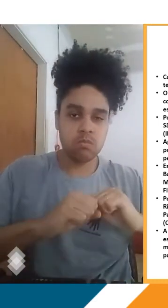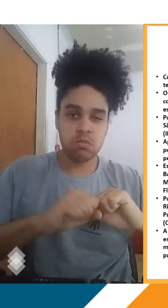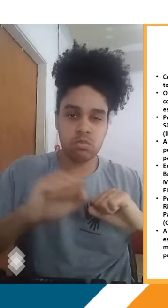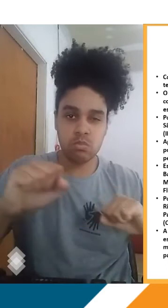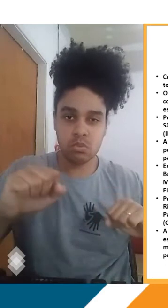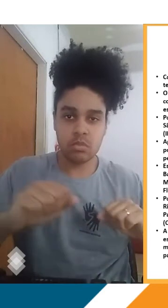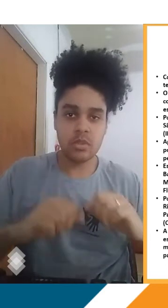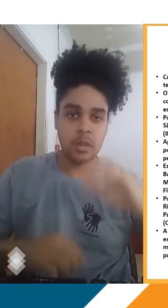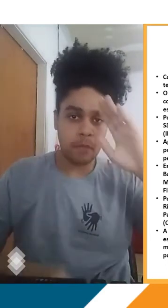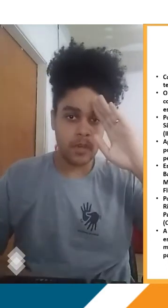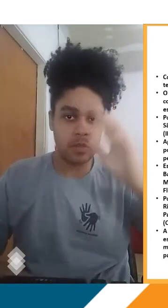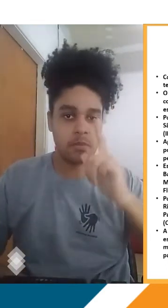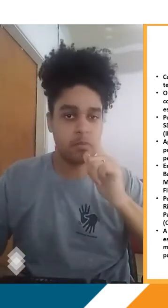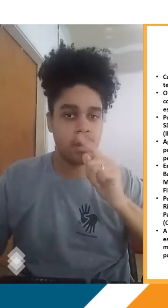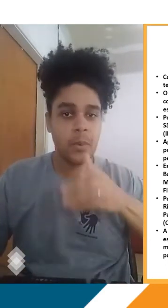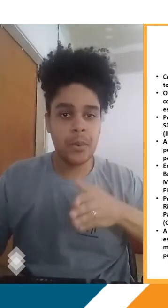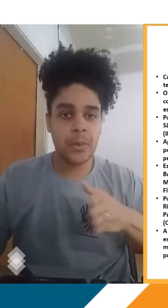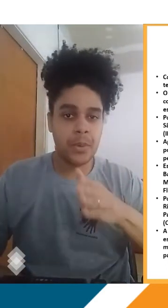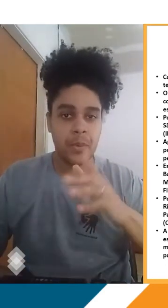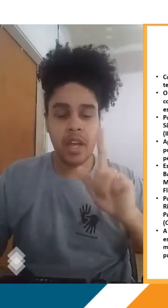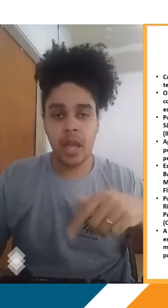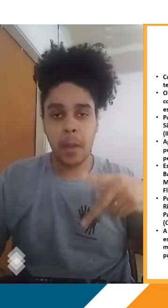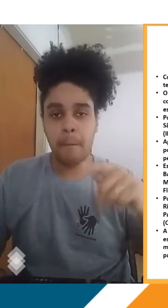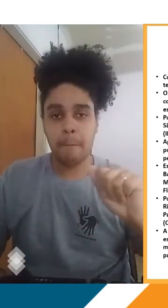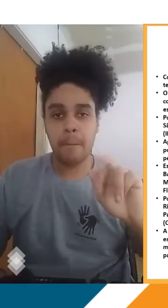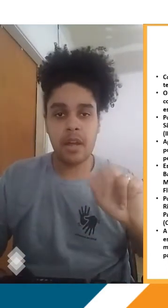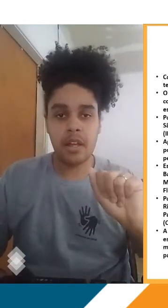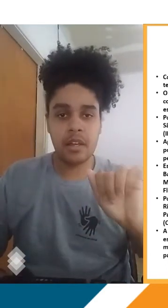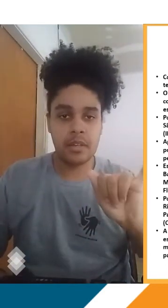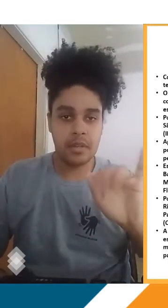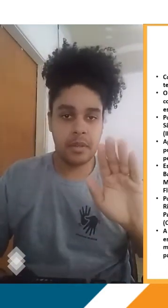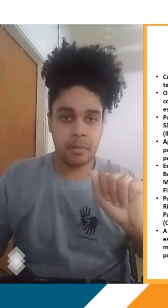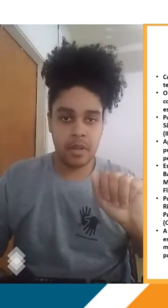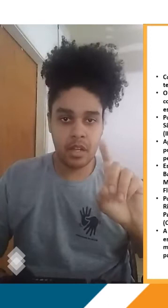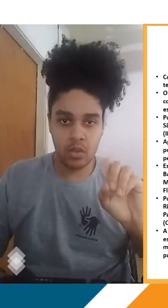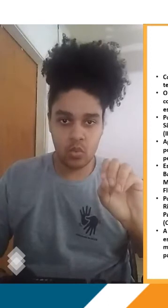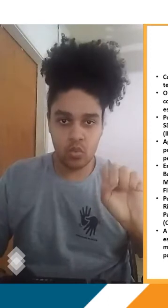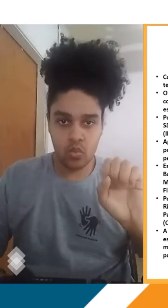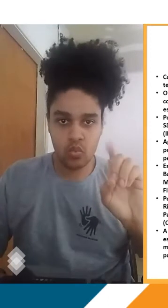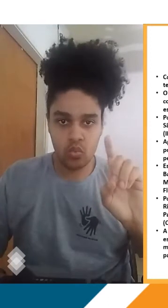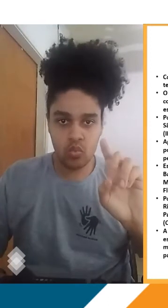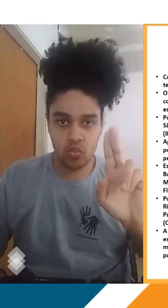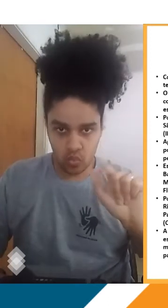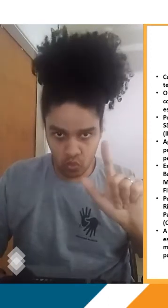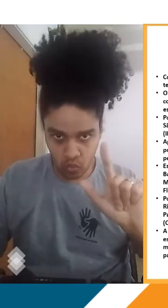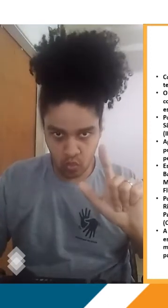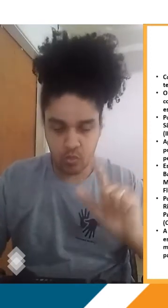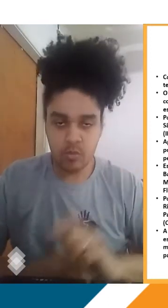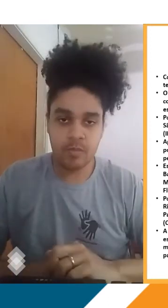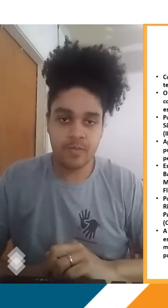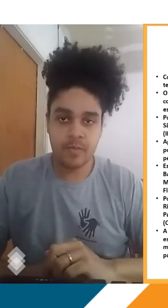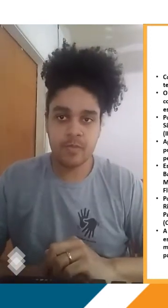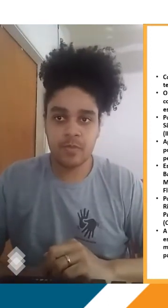da Trindade, e seu rio principal é o rio Paraíba do Sul. A expectativa de vida, a esperança de vida, ela aumenta. Em